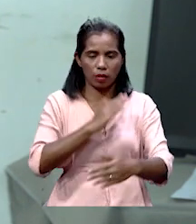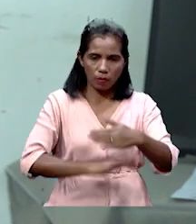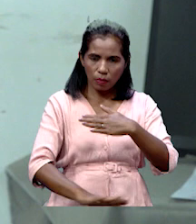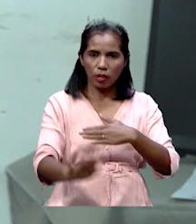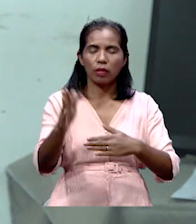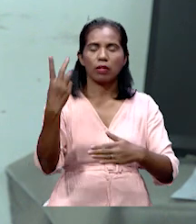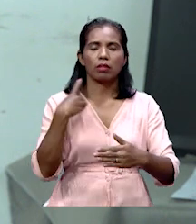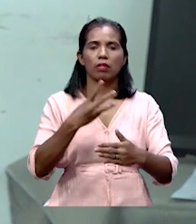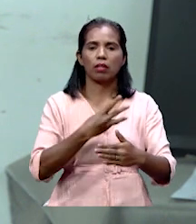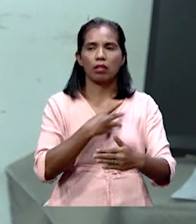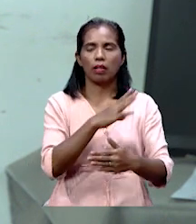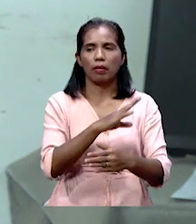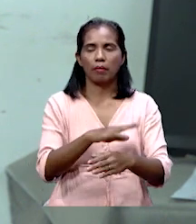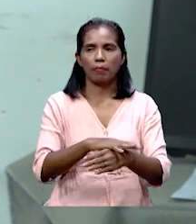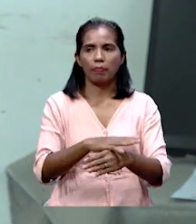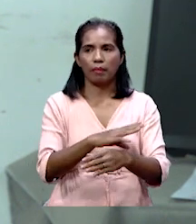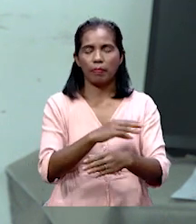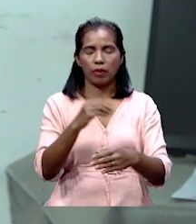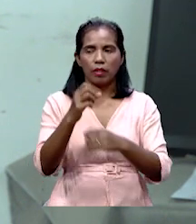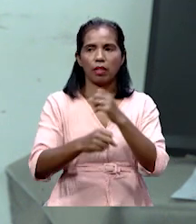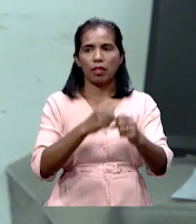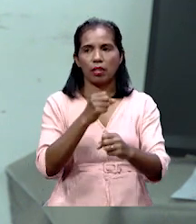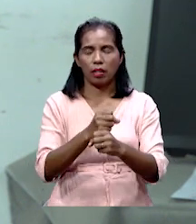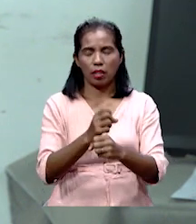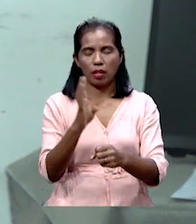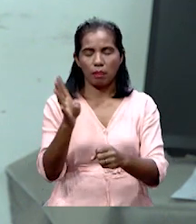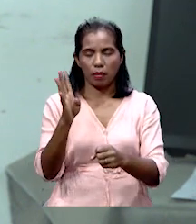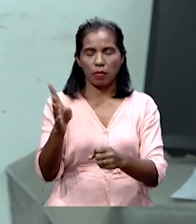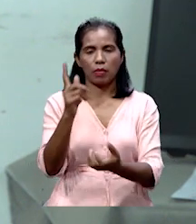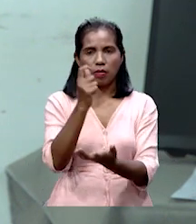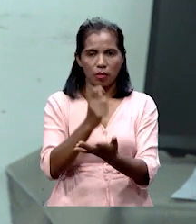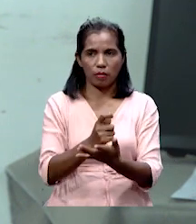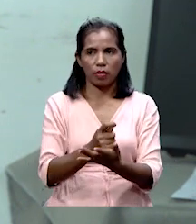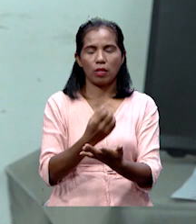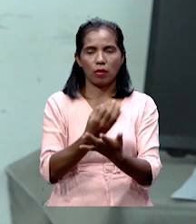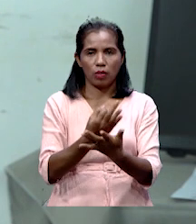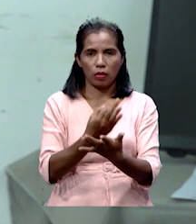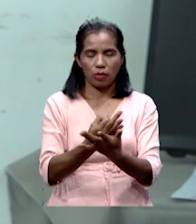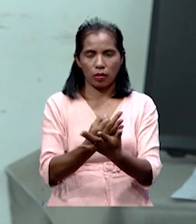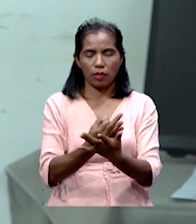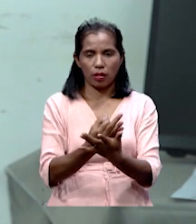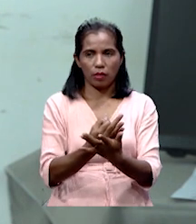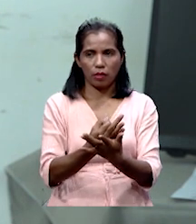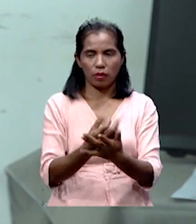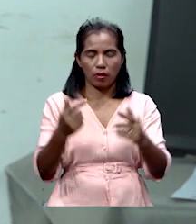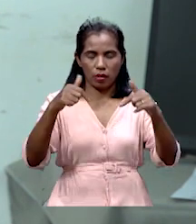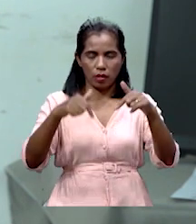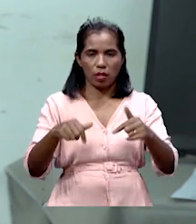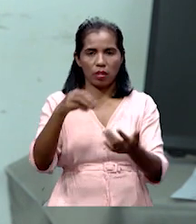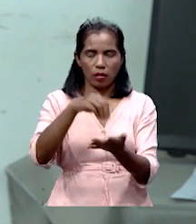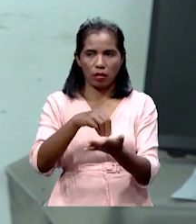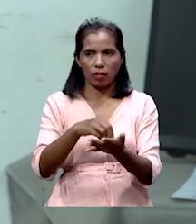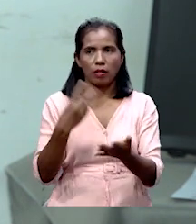precisa ba alimentação de cada tina ne por volta de 40,000 agora orçamento nebe mais ba alocação mais ne ita